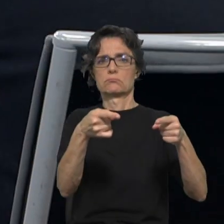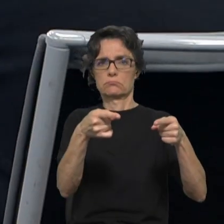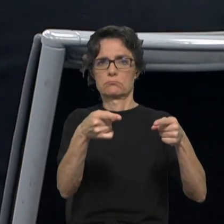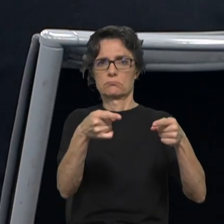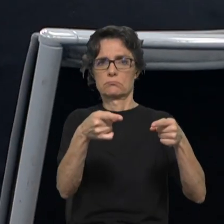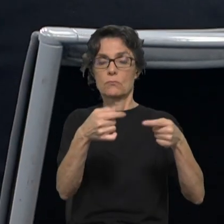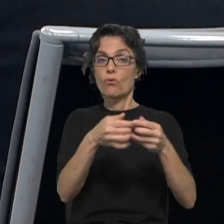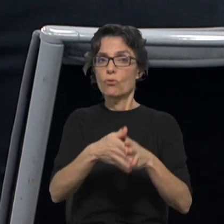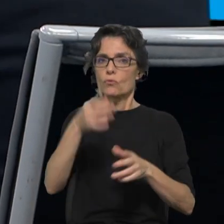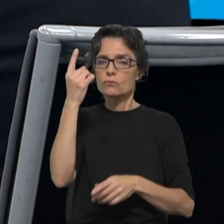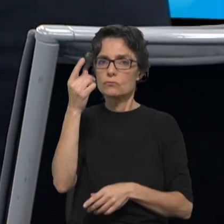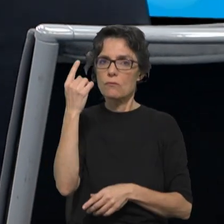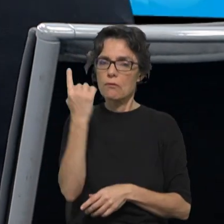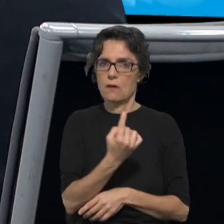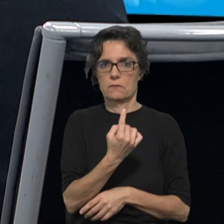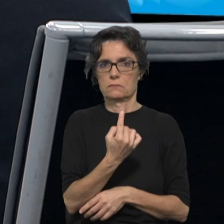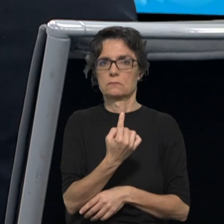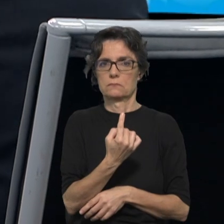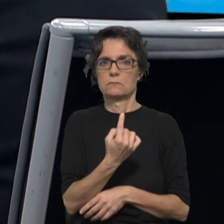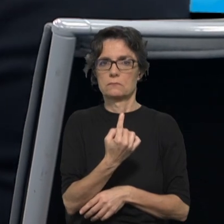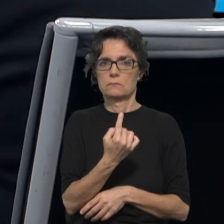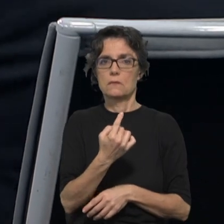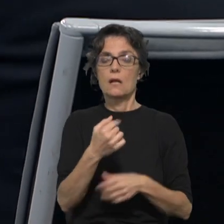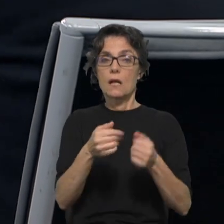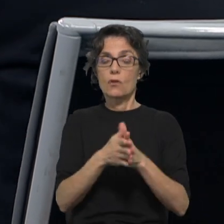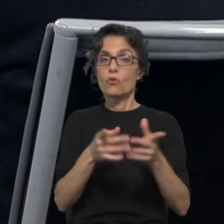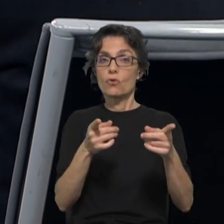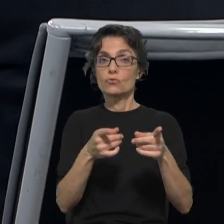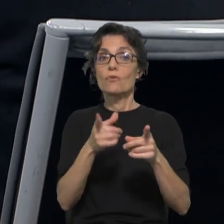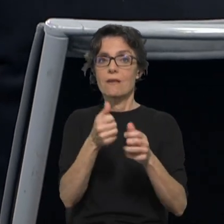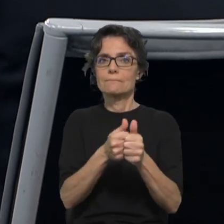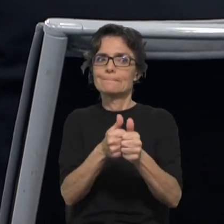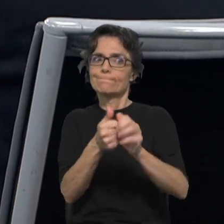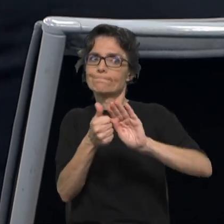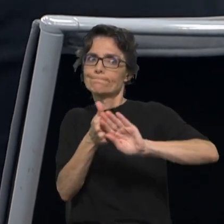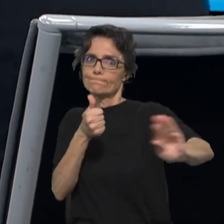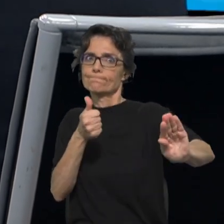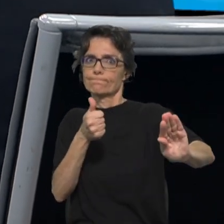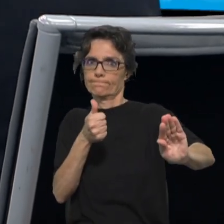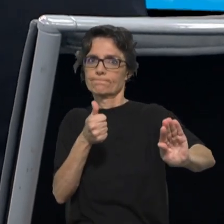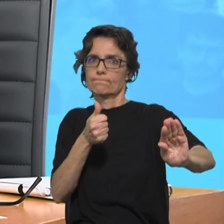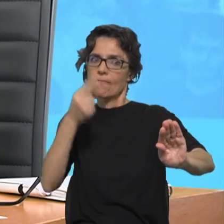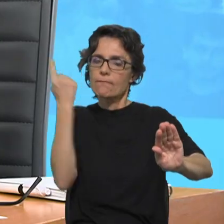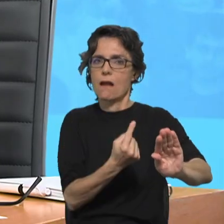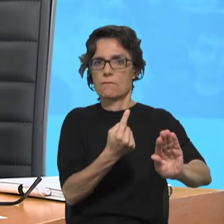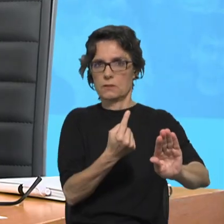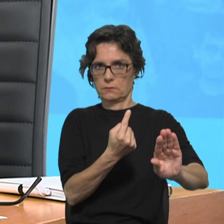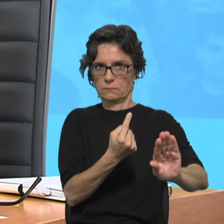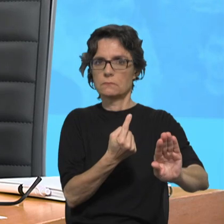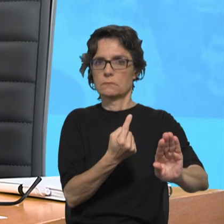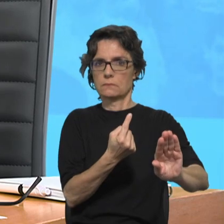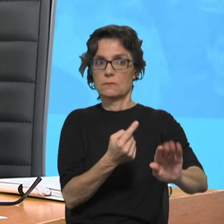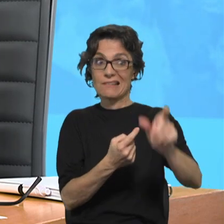de ser julgados. E todos têm de ser afastados. Todos têm de ser afastados